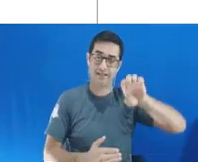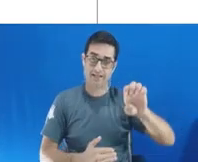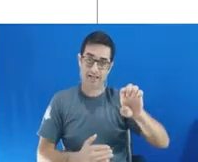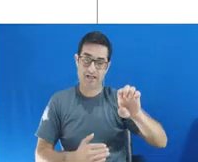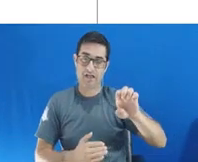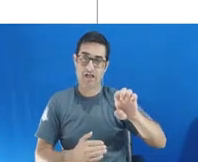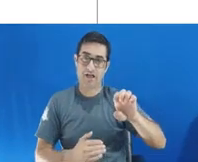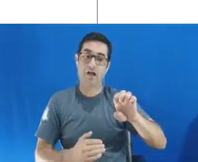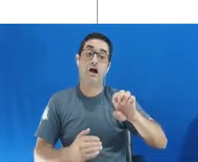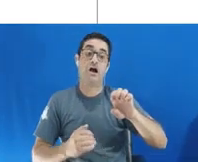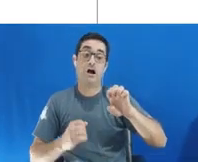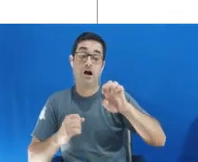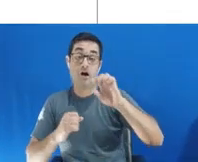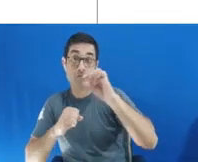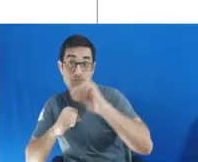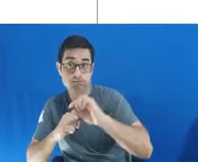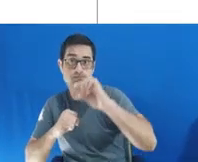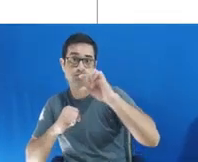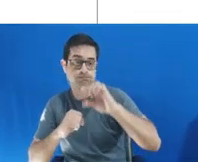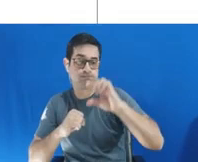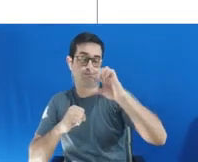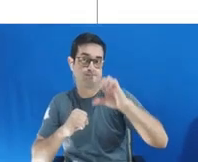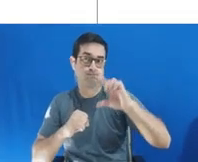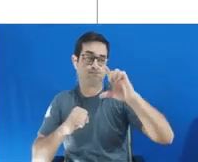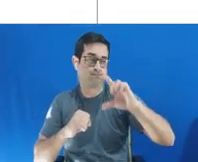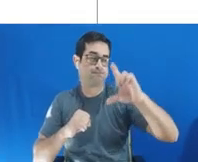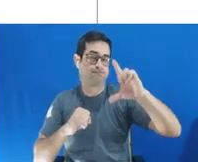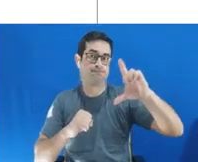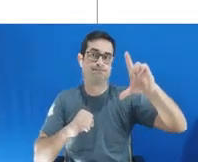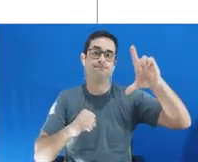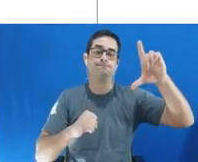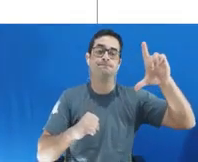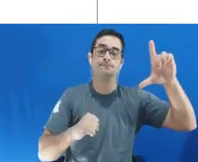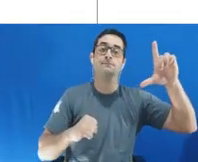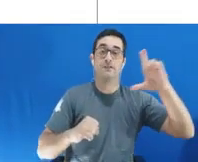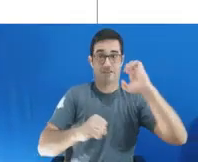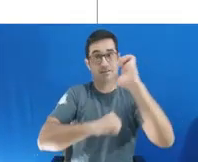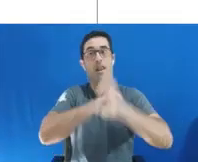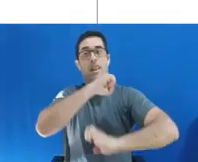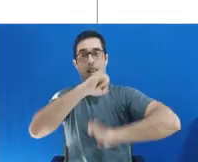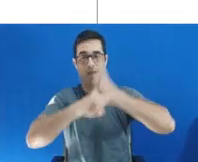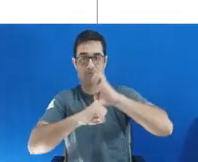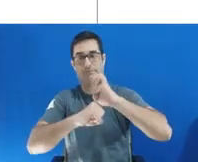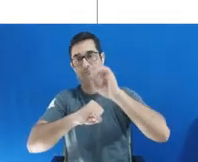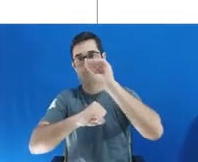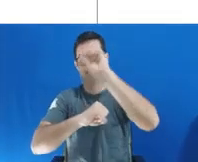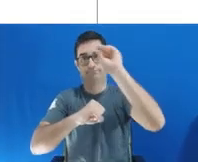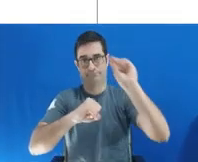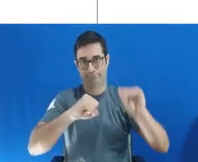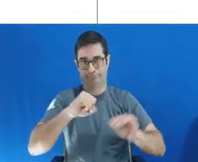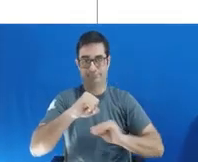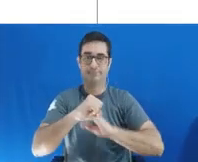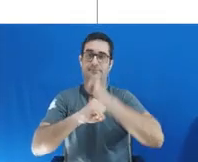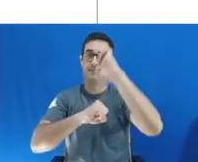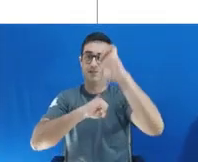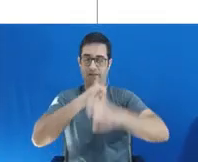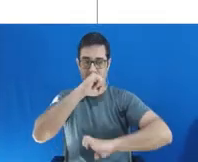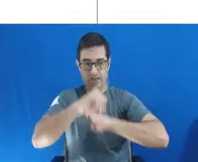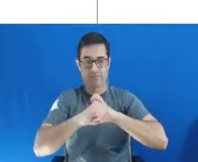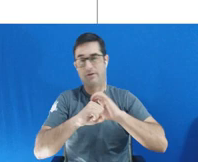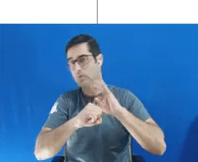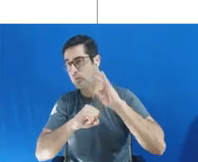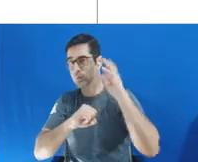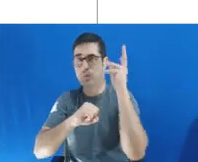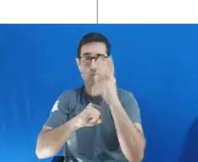o número de cargas dentro do núcleo. E de elétrons, é claro, mas todos os elétrons que eu estou